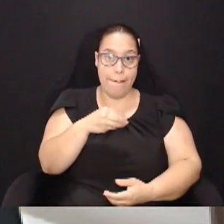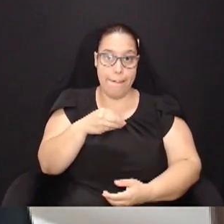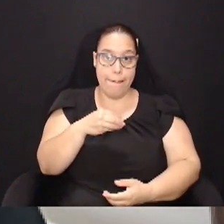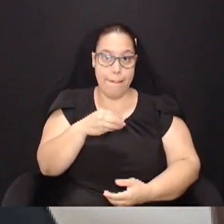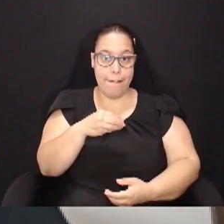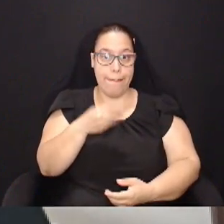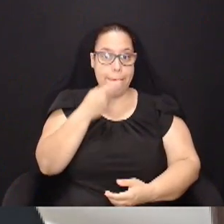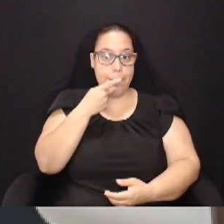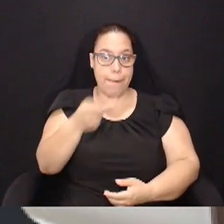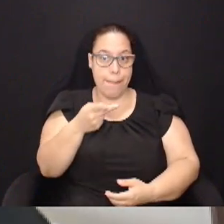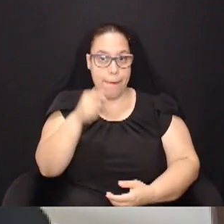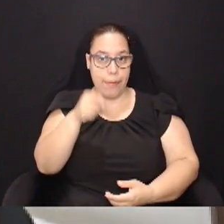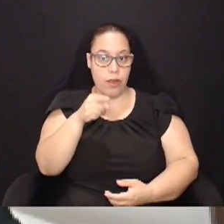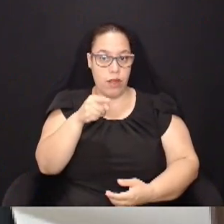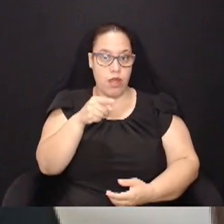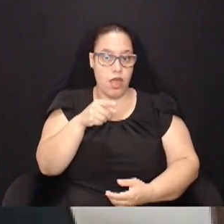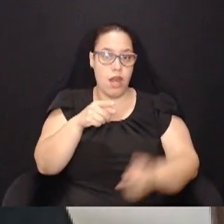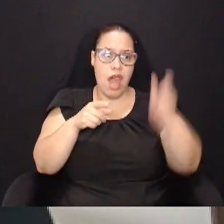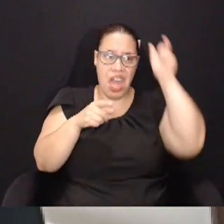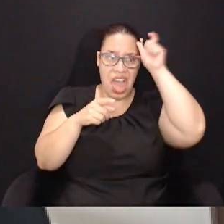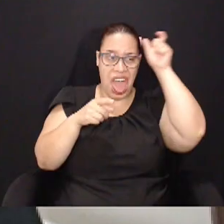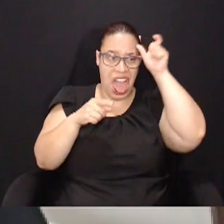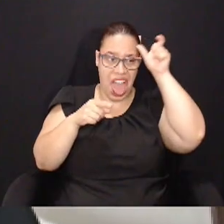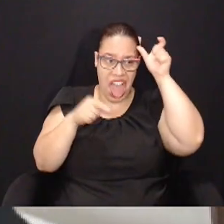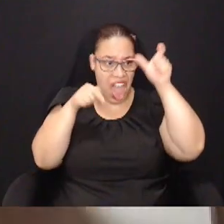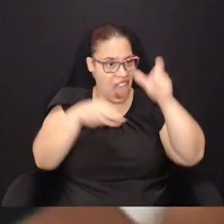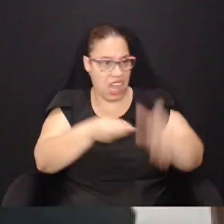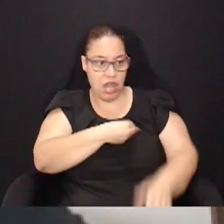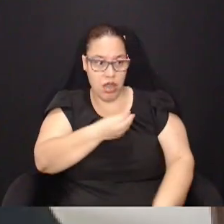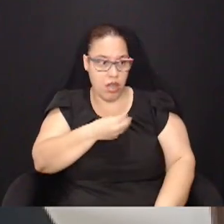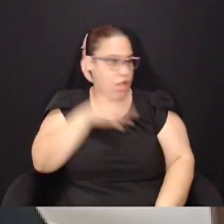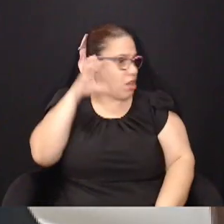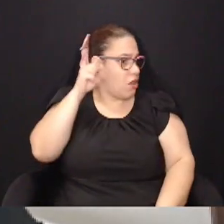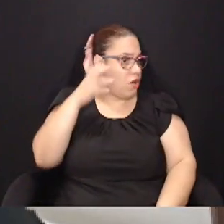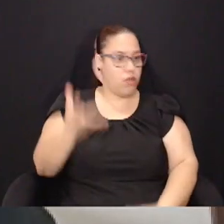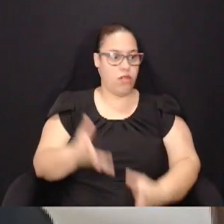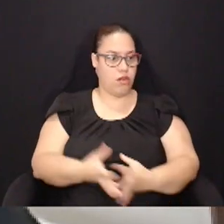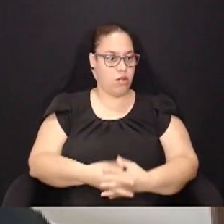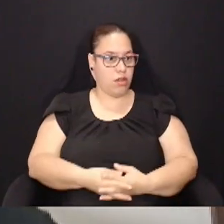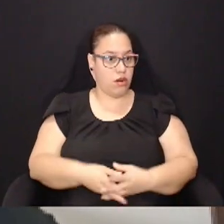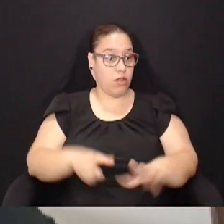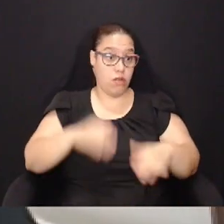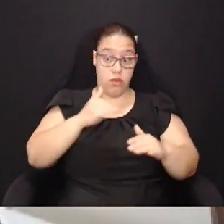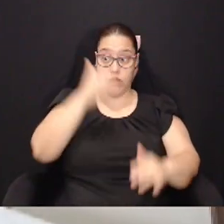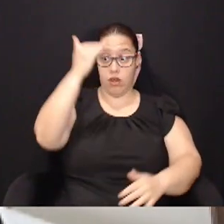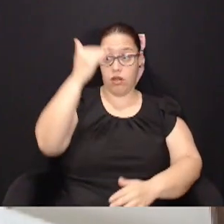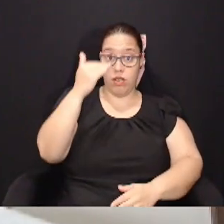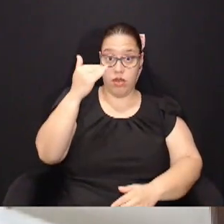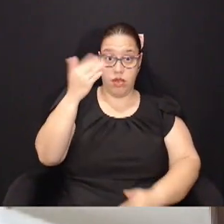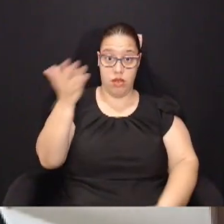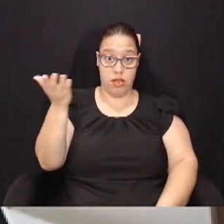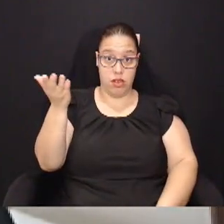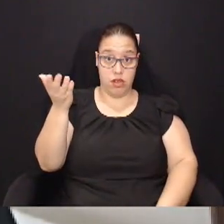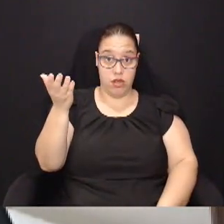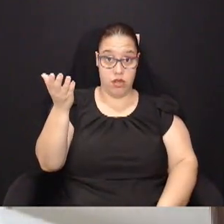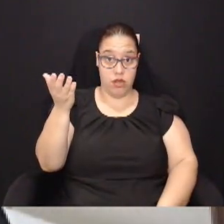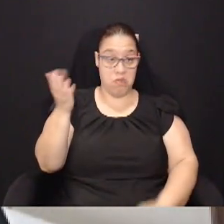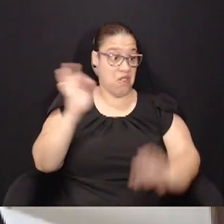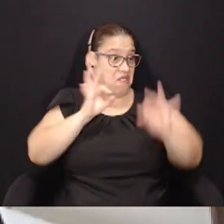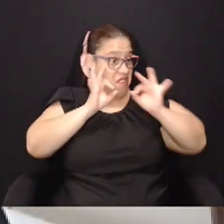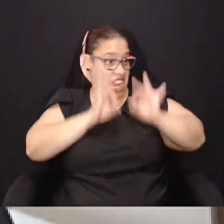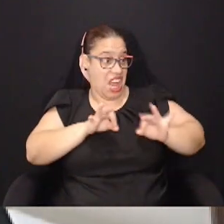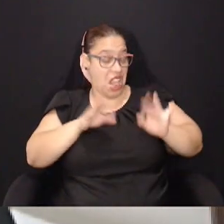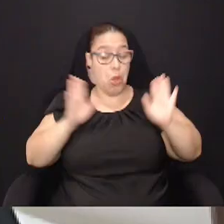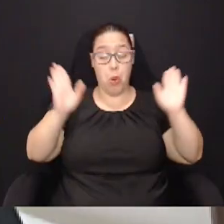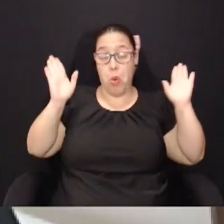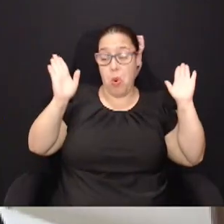ele é um demônio, a vida inteira ele ouvindo isso, ele vai ser o quê quando crescer? Um anjo, né? Então, se vem